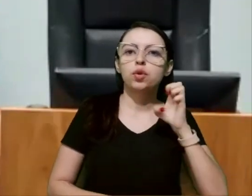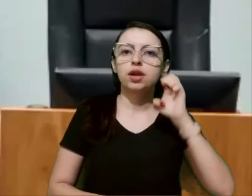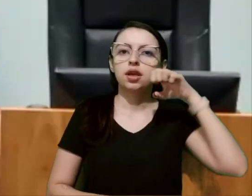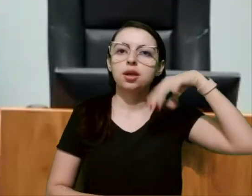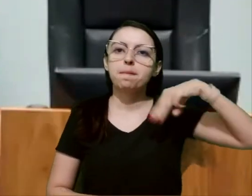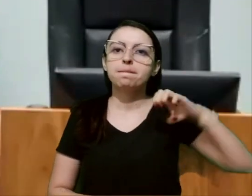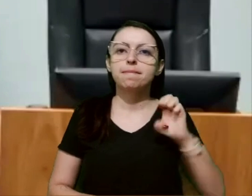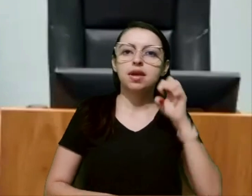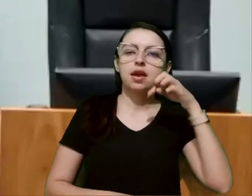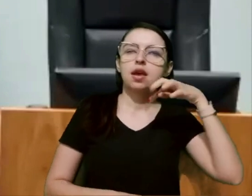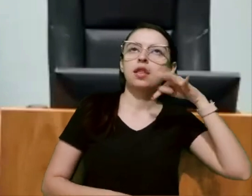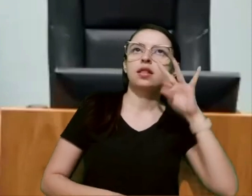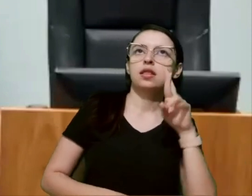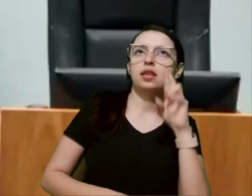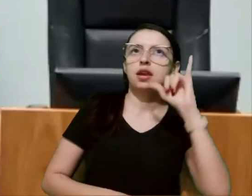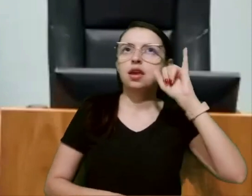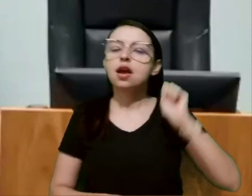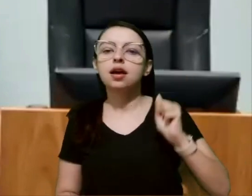é advogado,